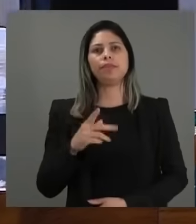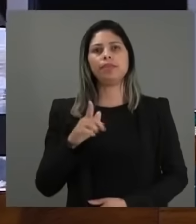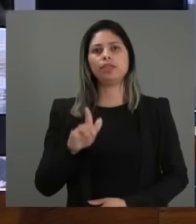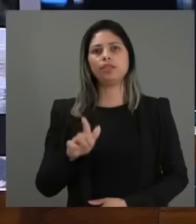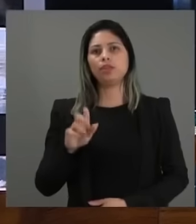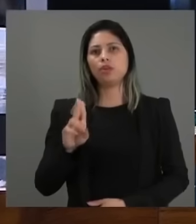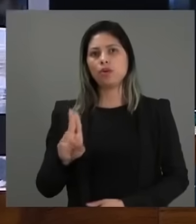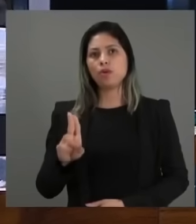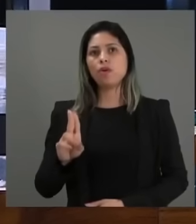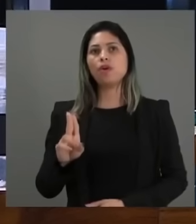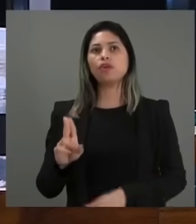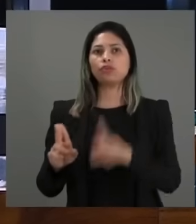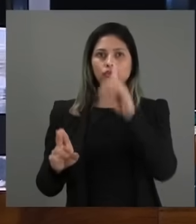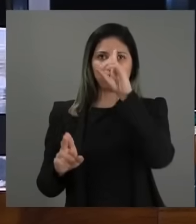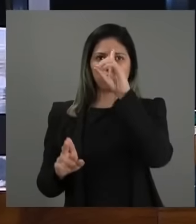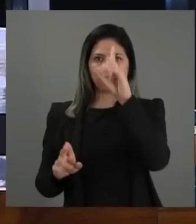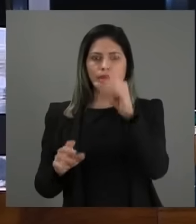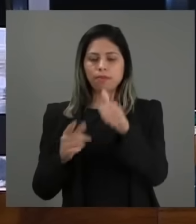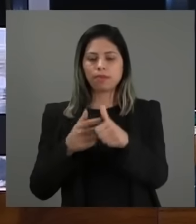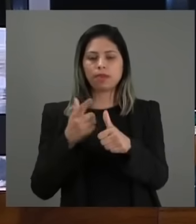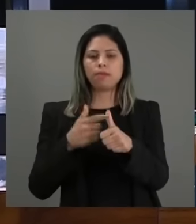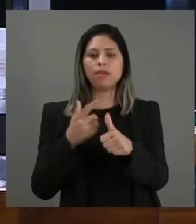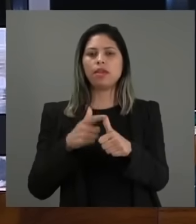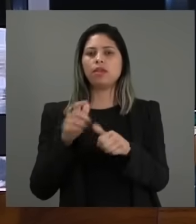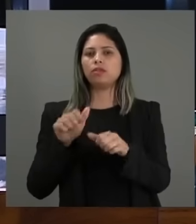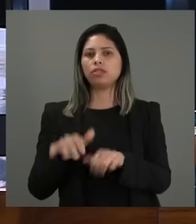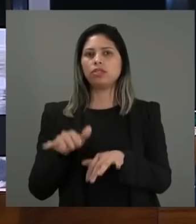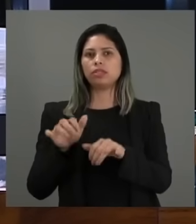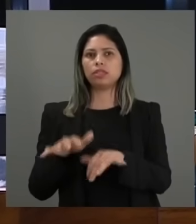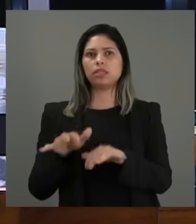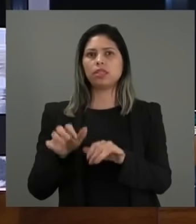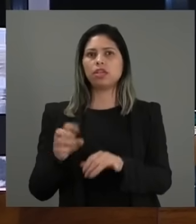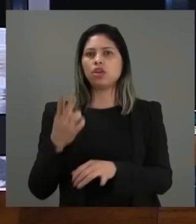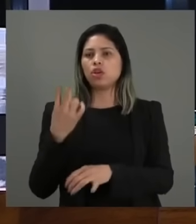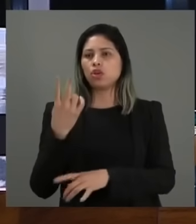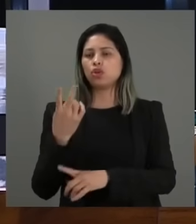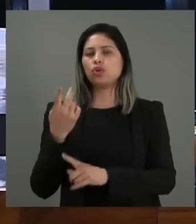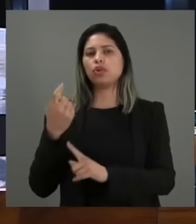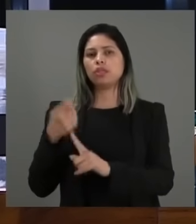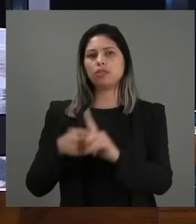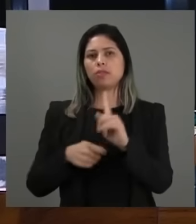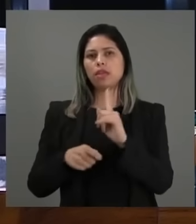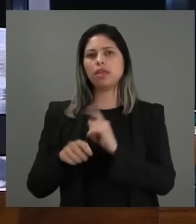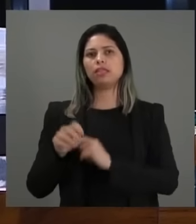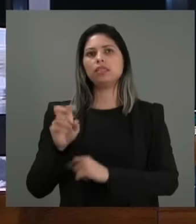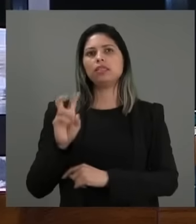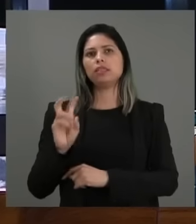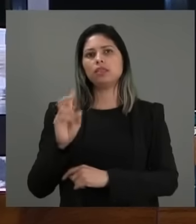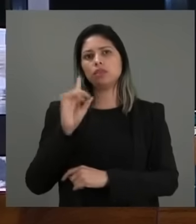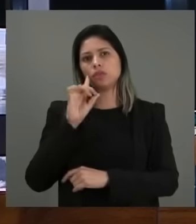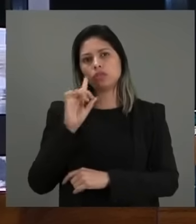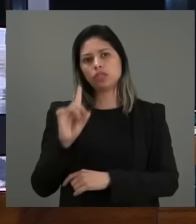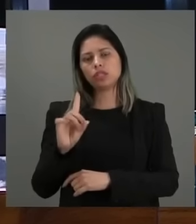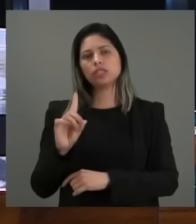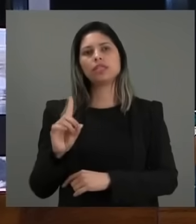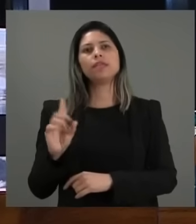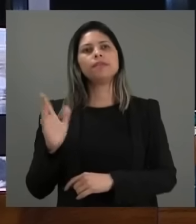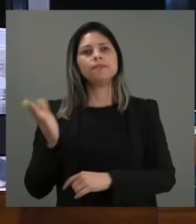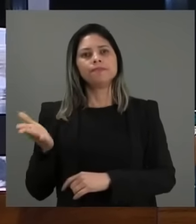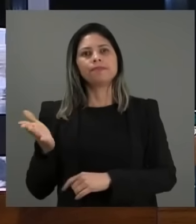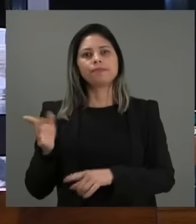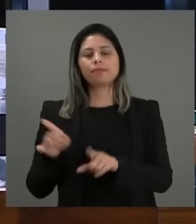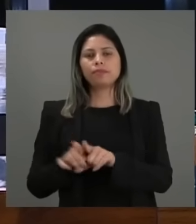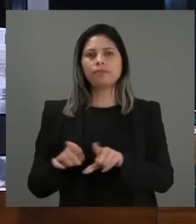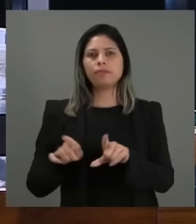da República desde o dia 1º de setembro. Há 2 meses e meio, na mesa lá do ministro